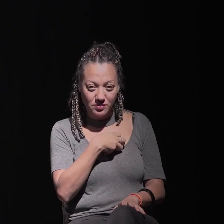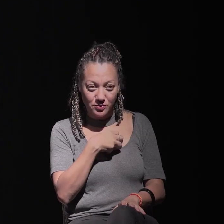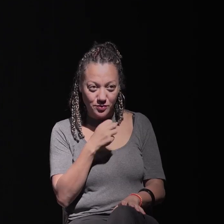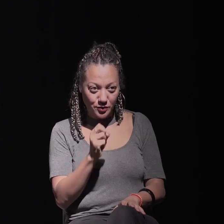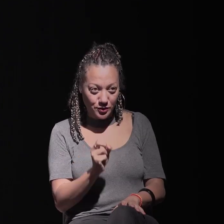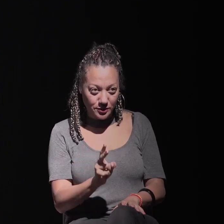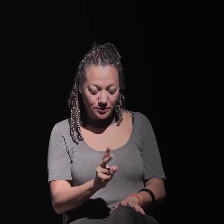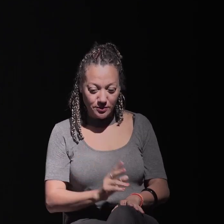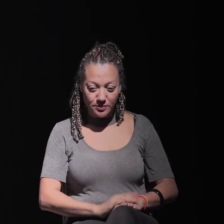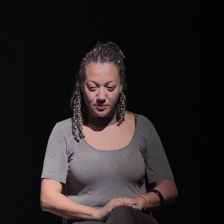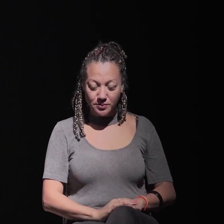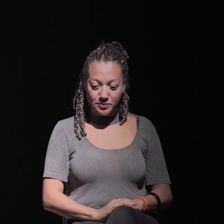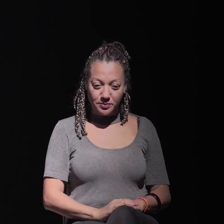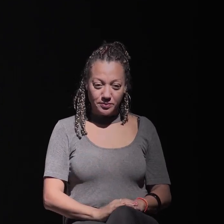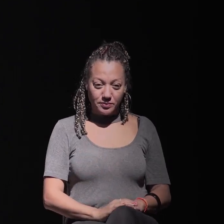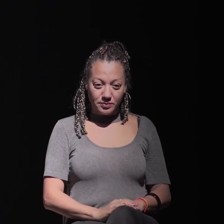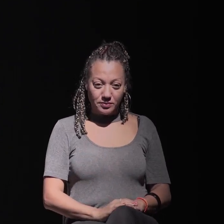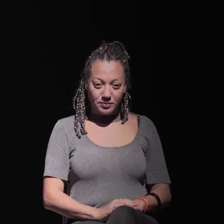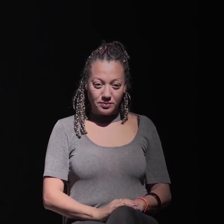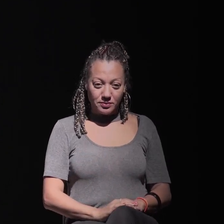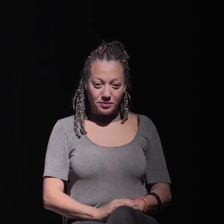tá?